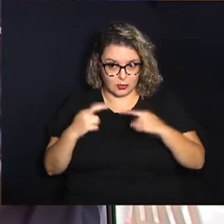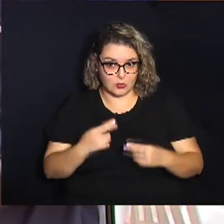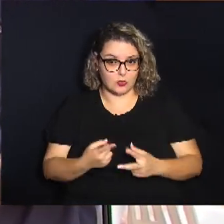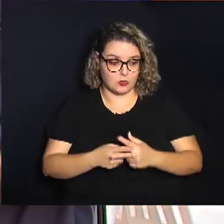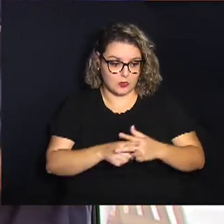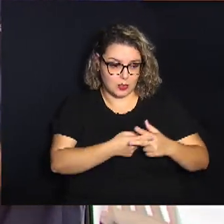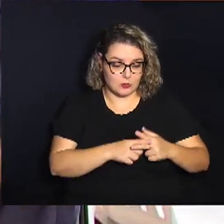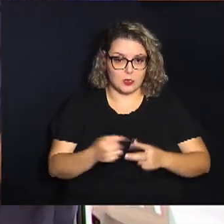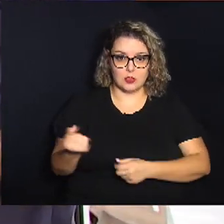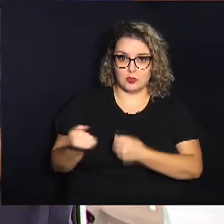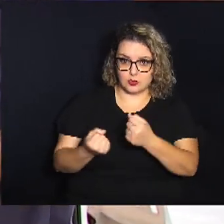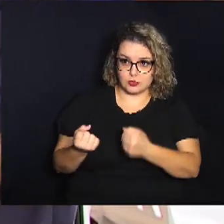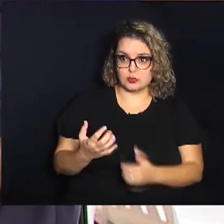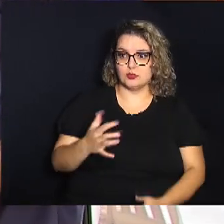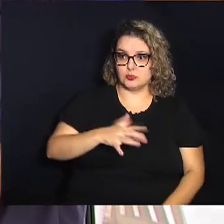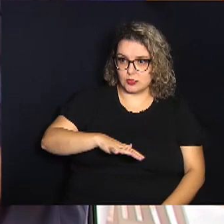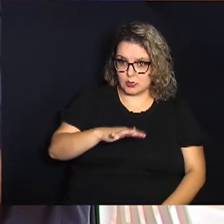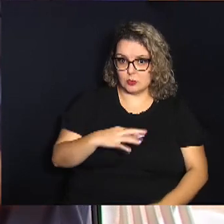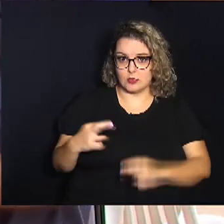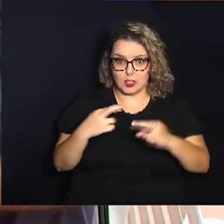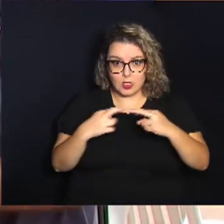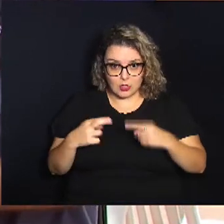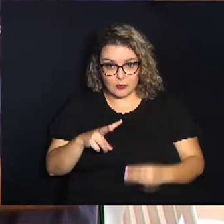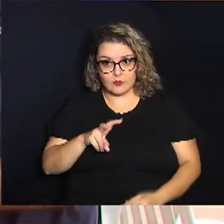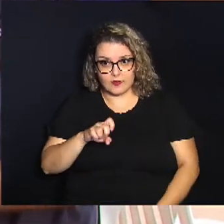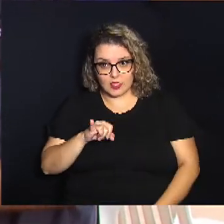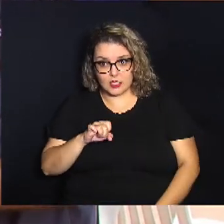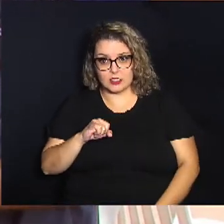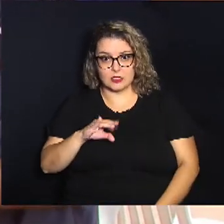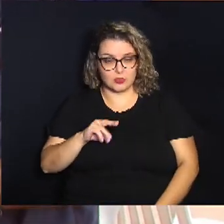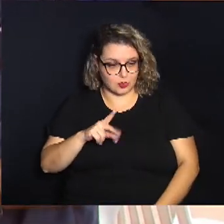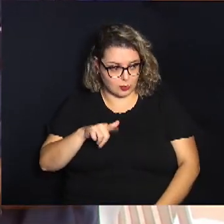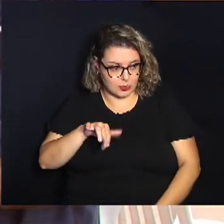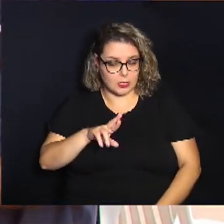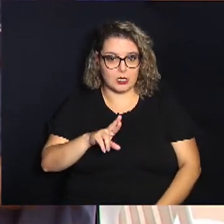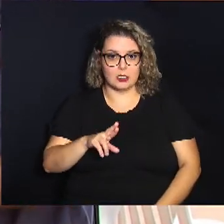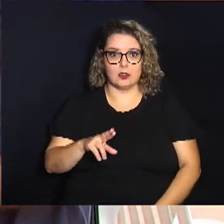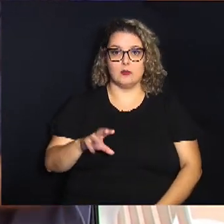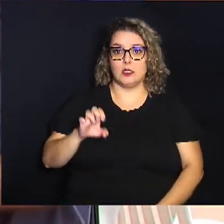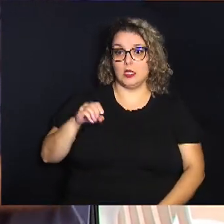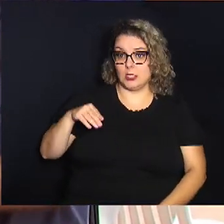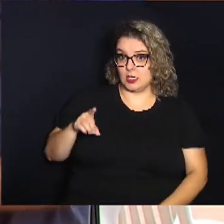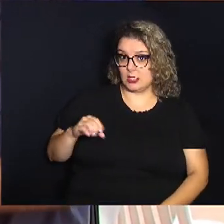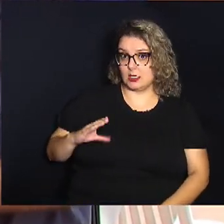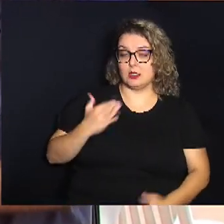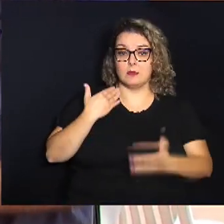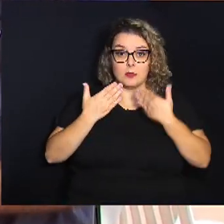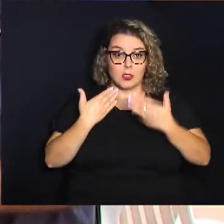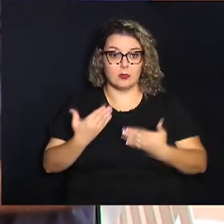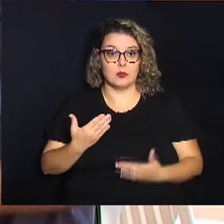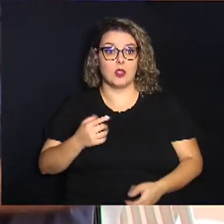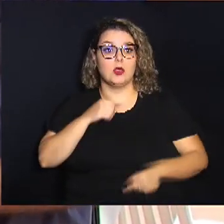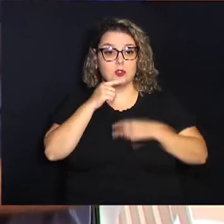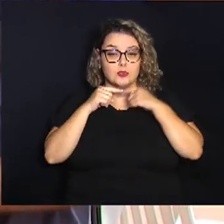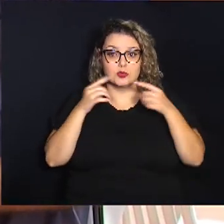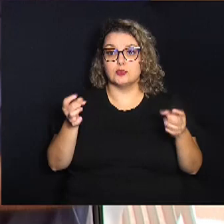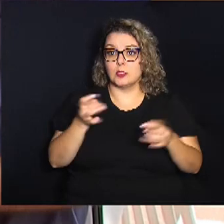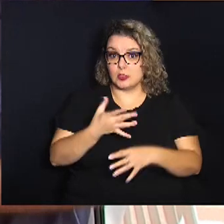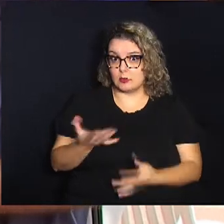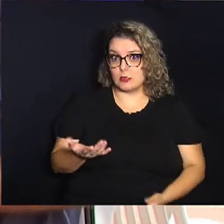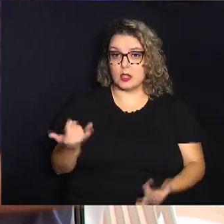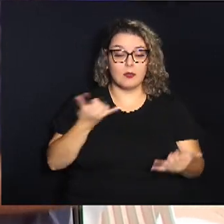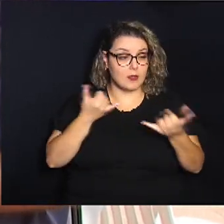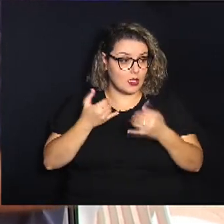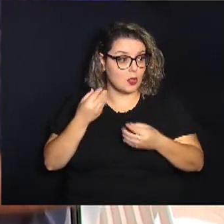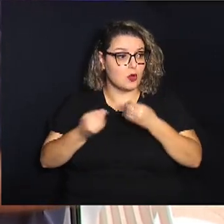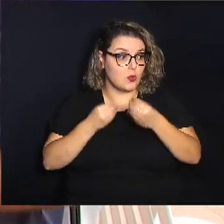da área de inspeção veicular da Indec para bater um papo conosco tirar as dúvidas contar para a gente como